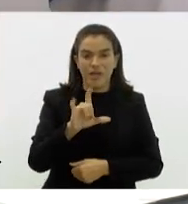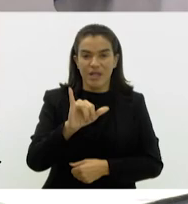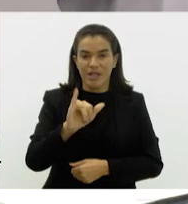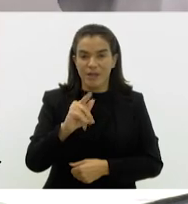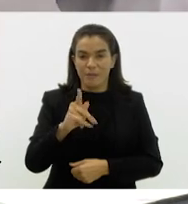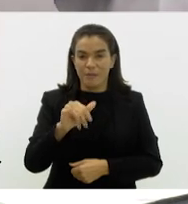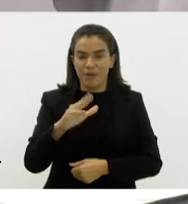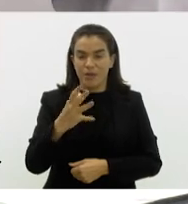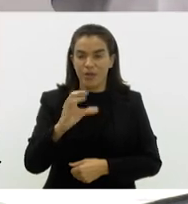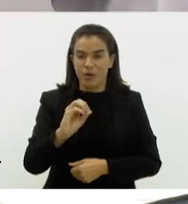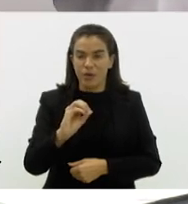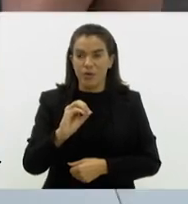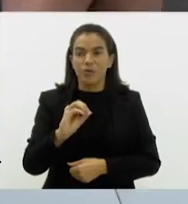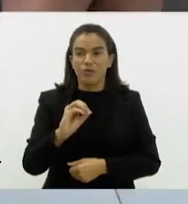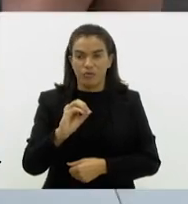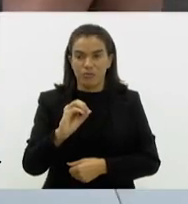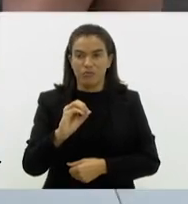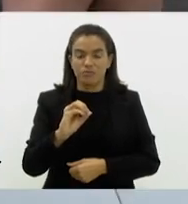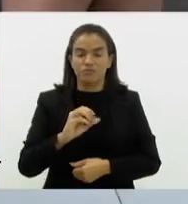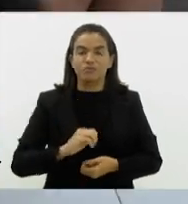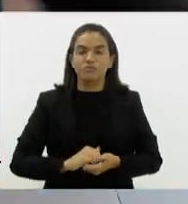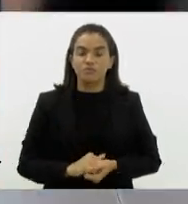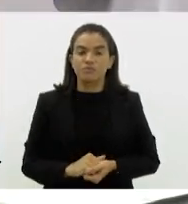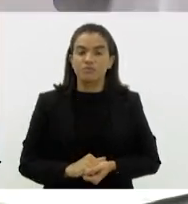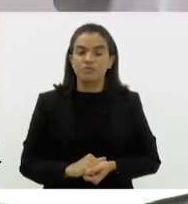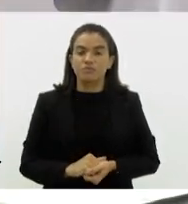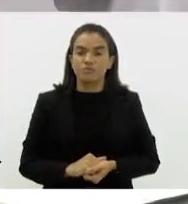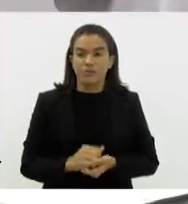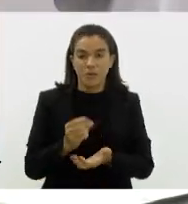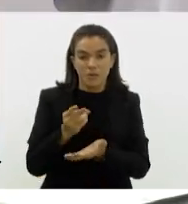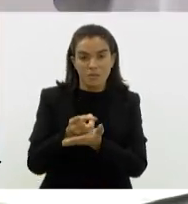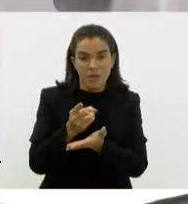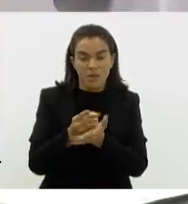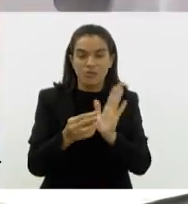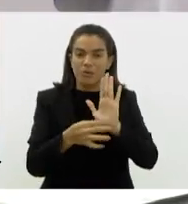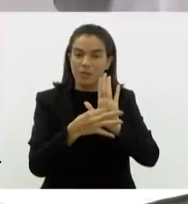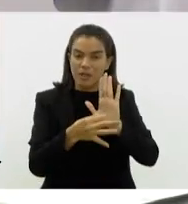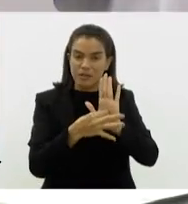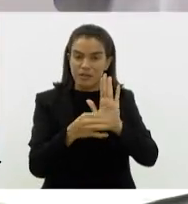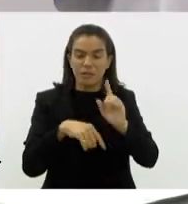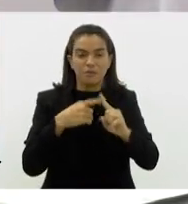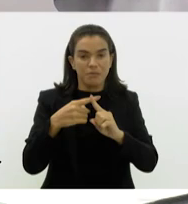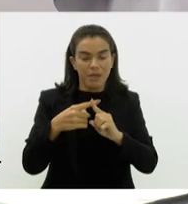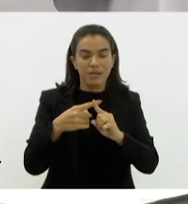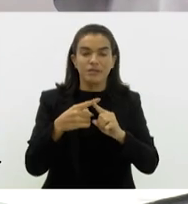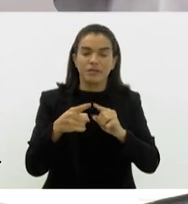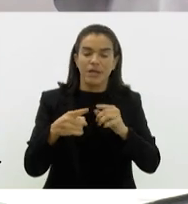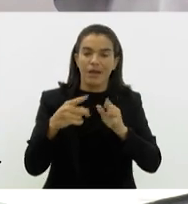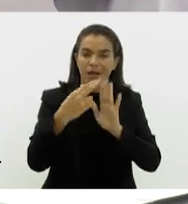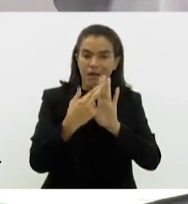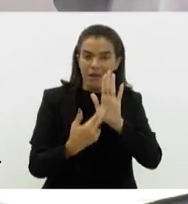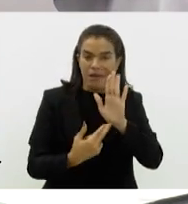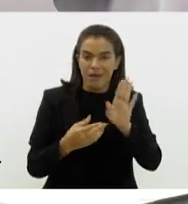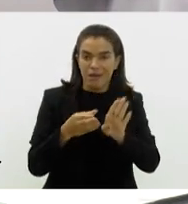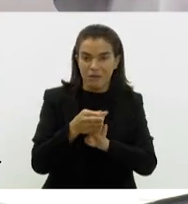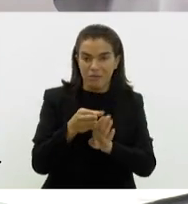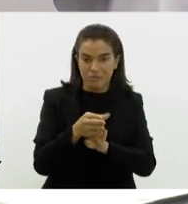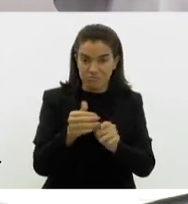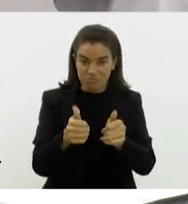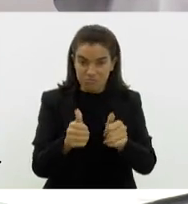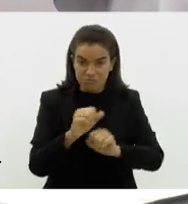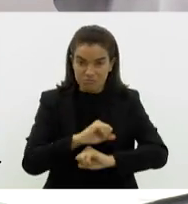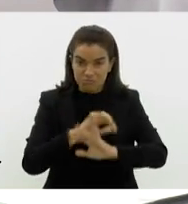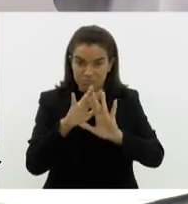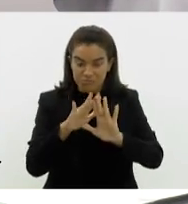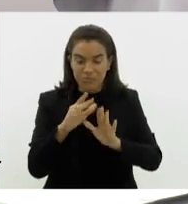Delaroli. Para suprimir a regulamentação. Então, mantenho o parecer suprimindo a regulamentação. Tá claro?